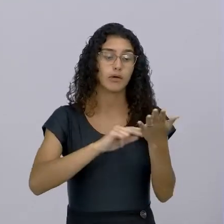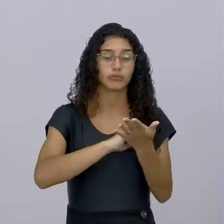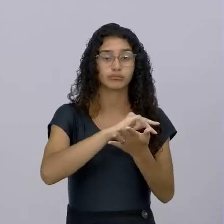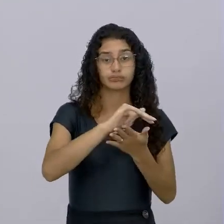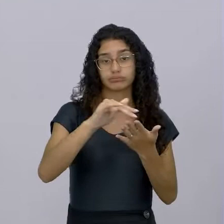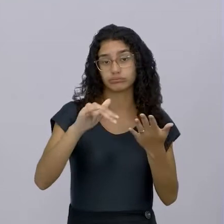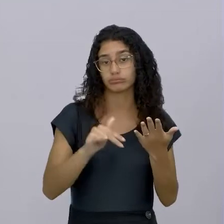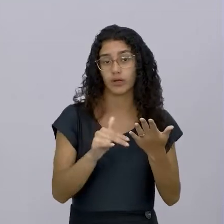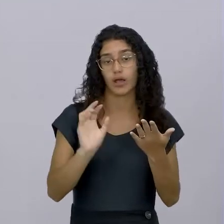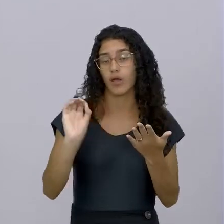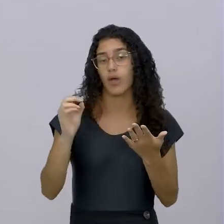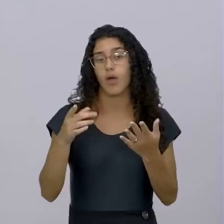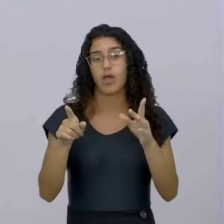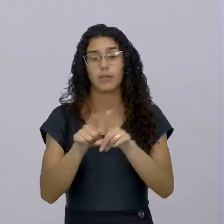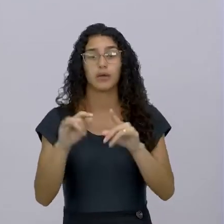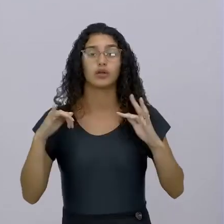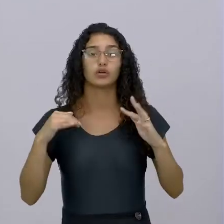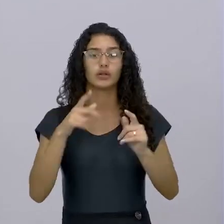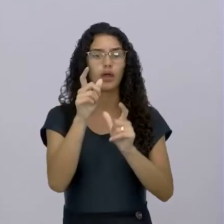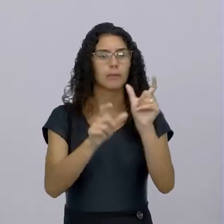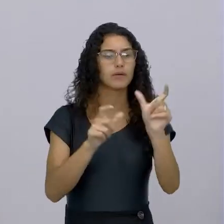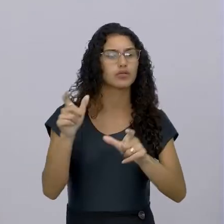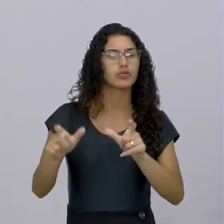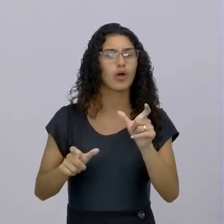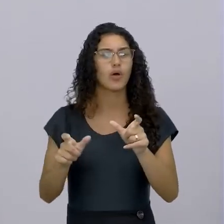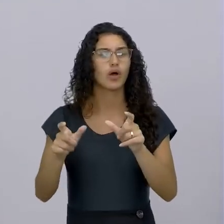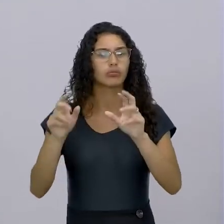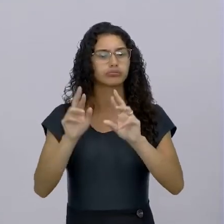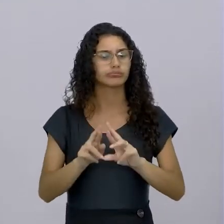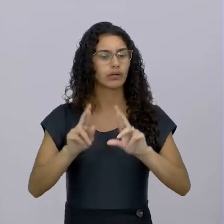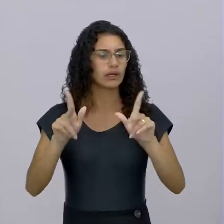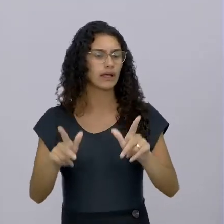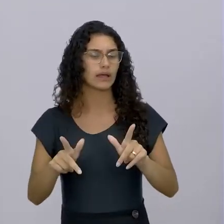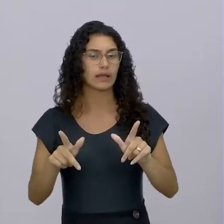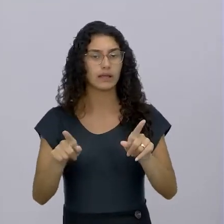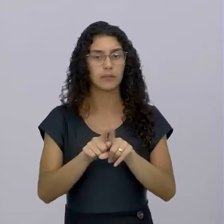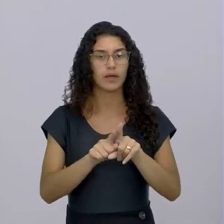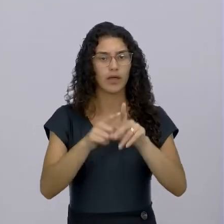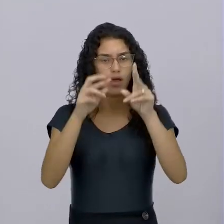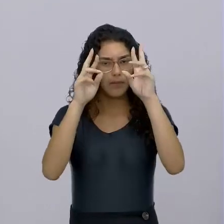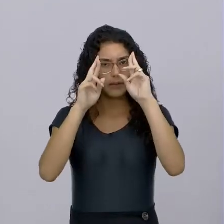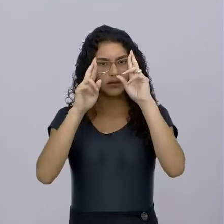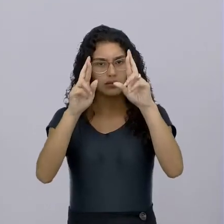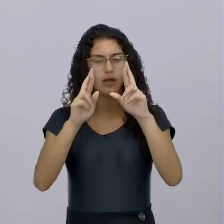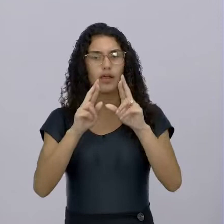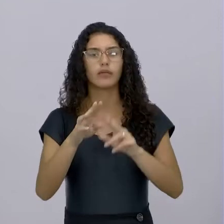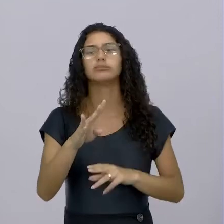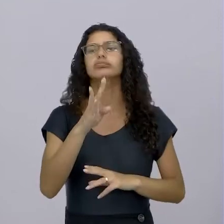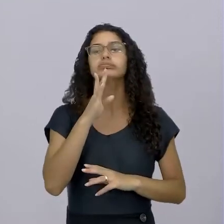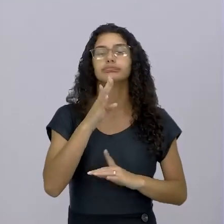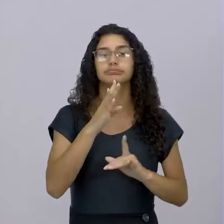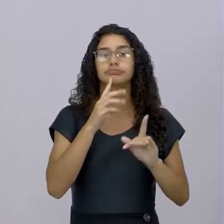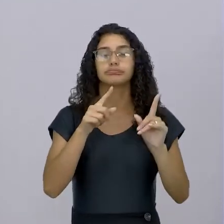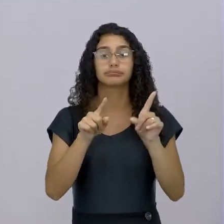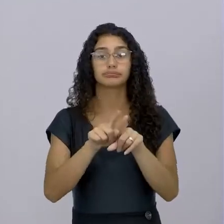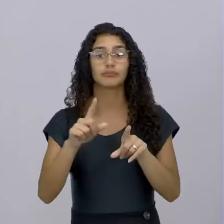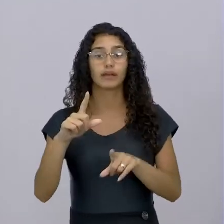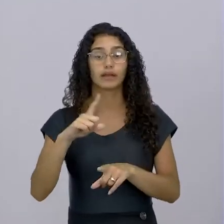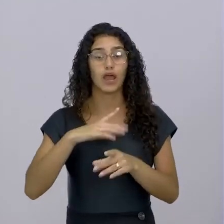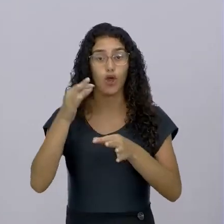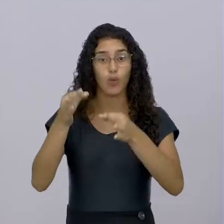diversidade, ou seja, que todas as pessoas nas suas diferenças elas sejam respeitadas, sejam reconhecidas, que